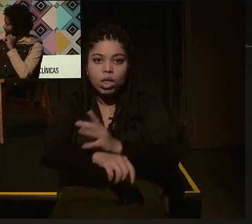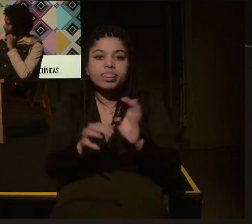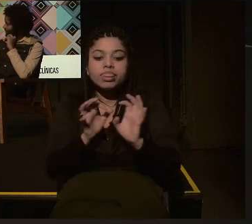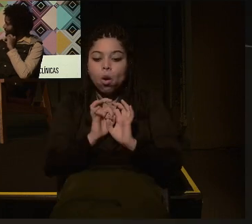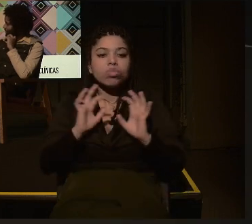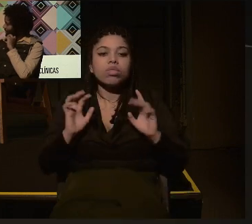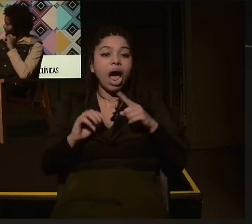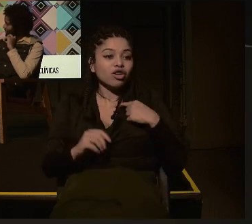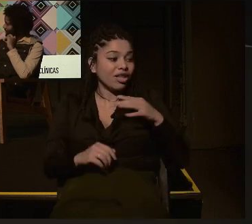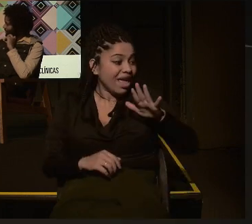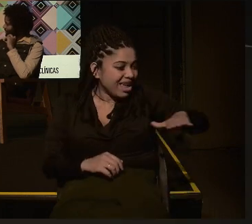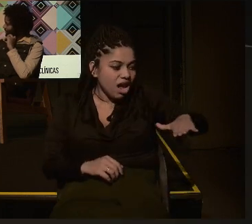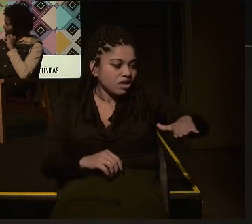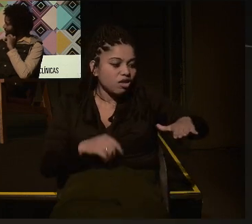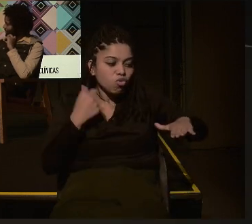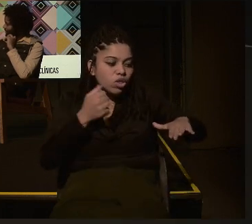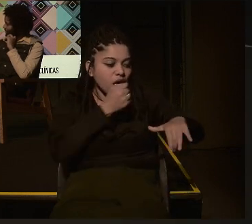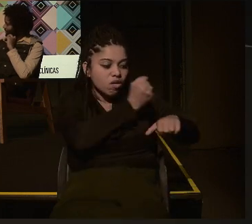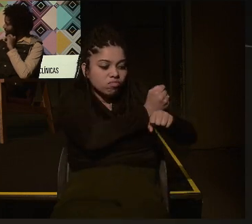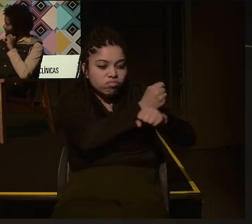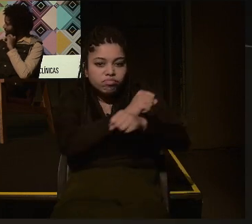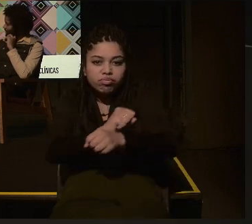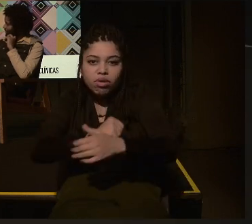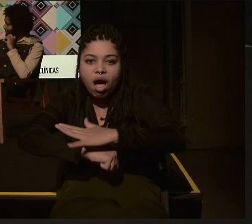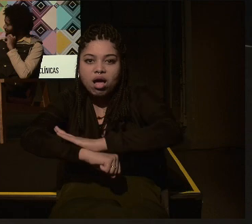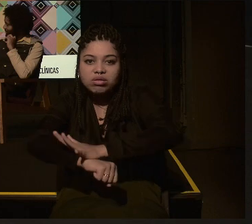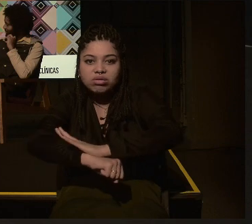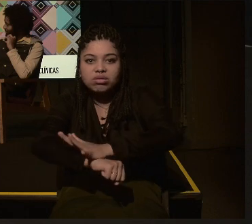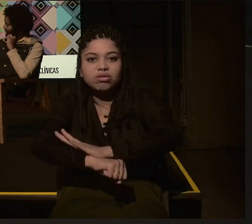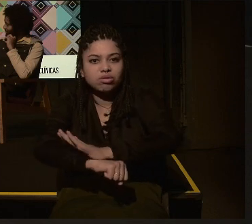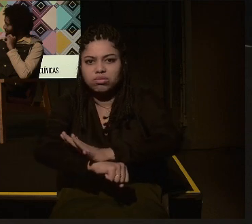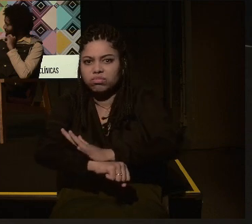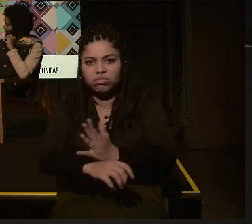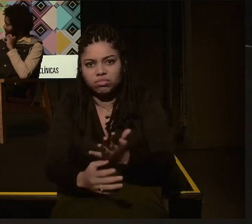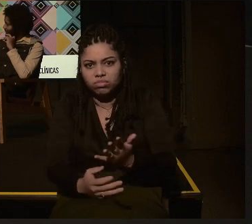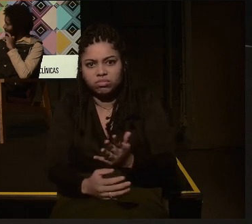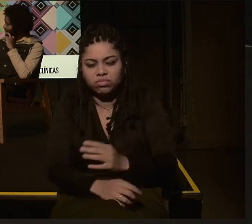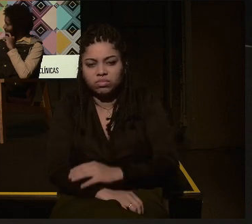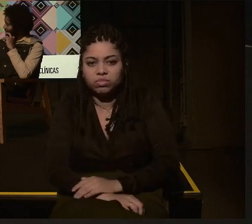O racismo, ele faz uma intersecção